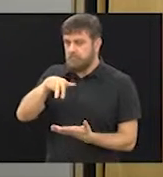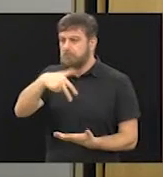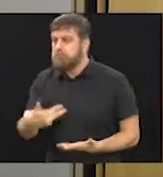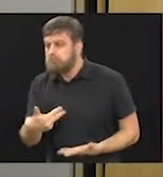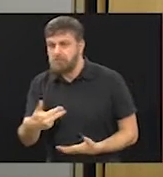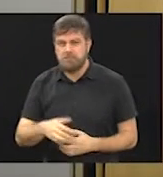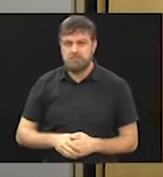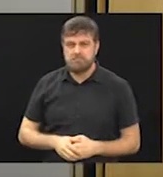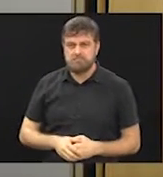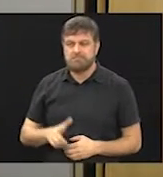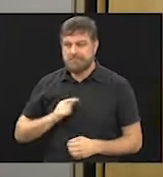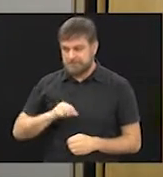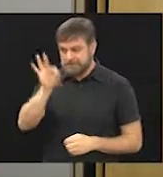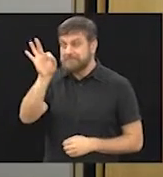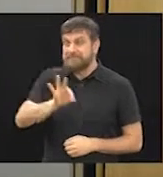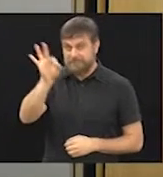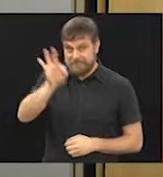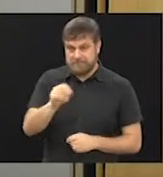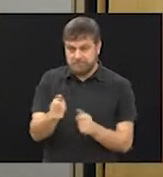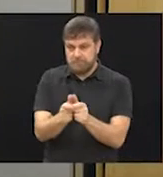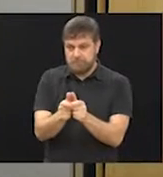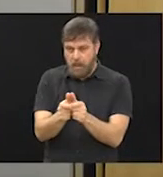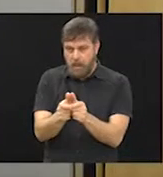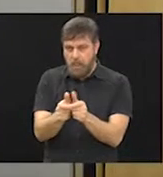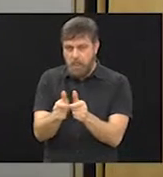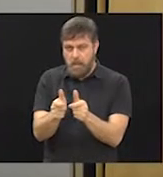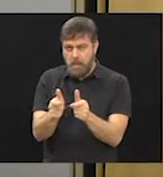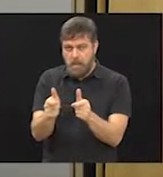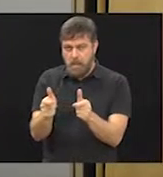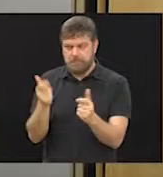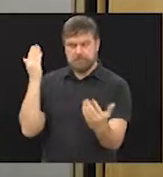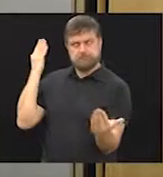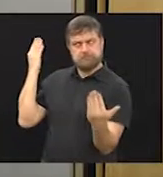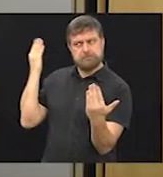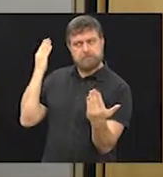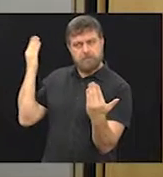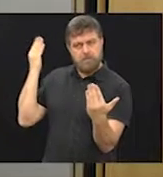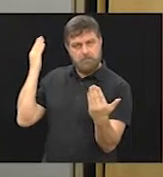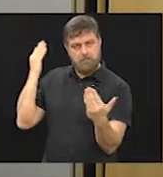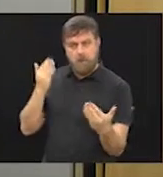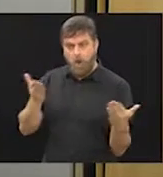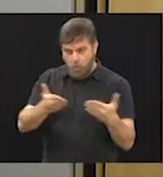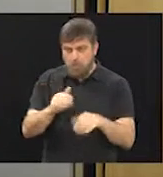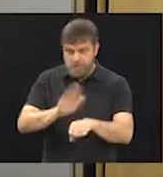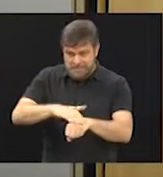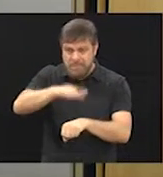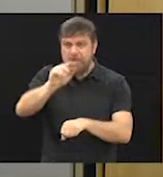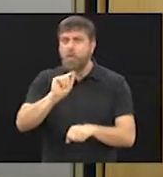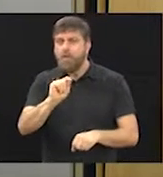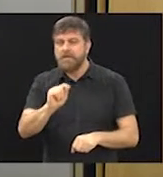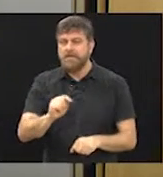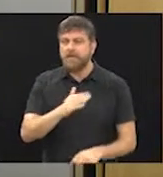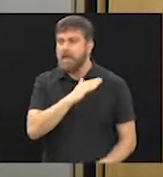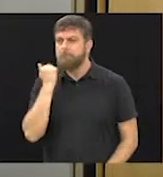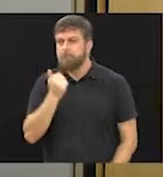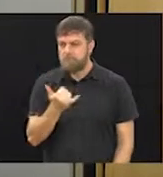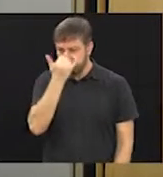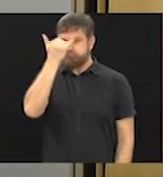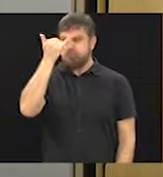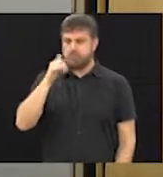com um grau de incidência um pouquinho maior do que era anteriormente. O que é a morte súbita? É um paciente